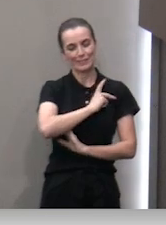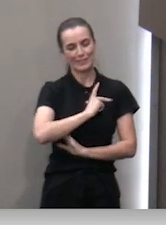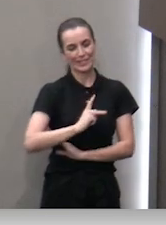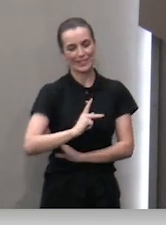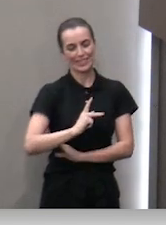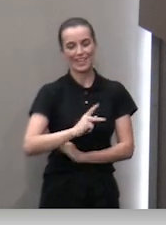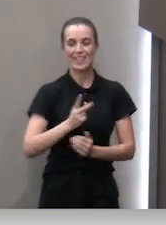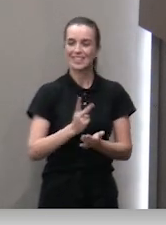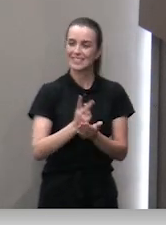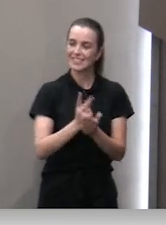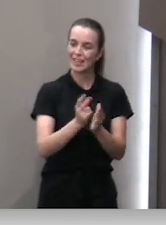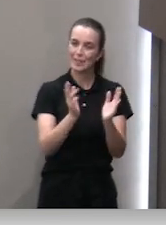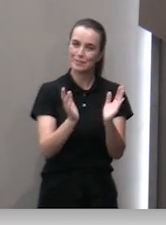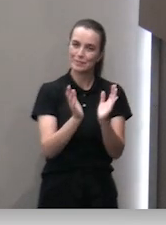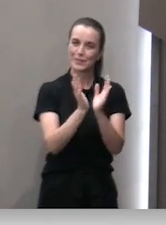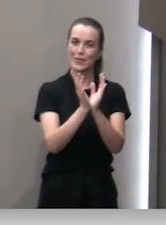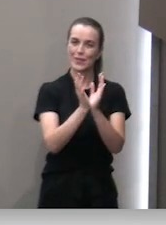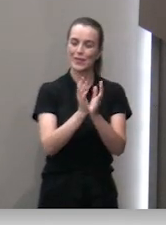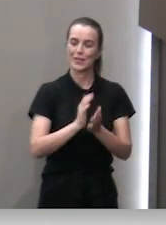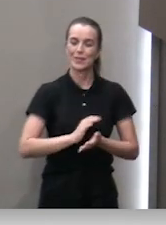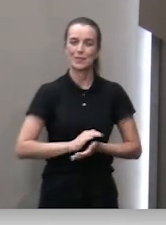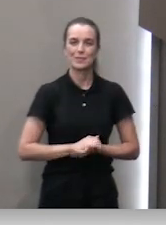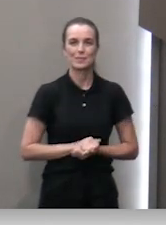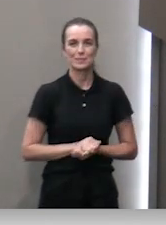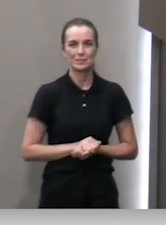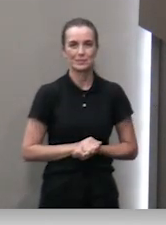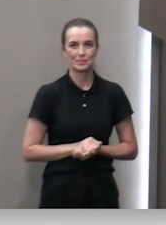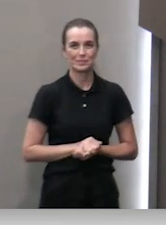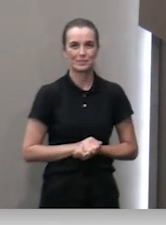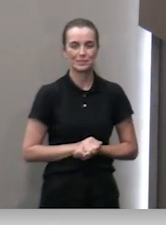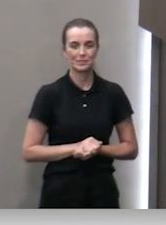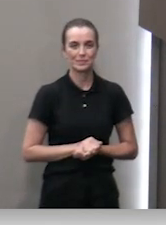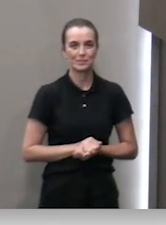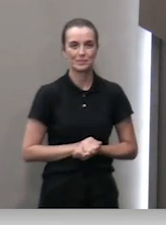colega e ex-presidente.